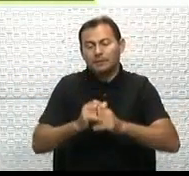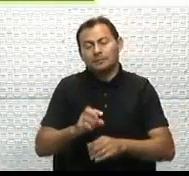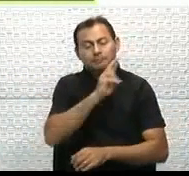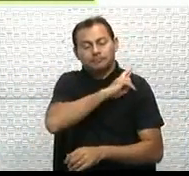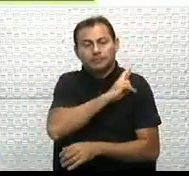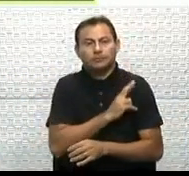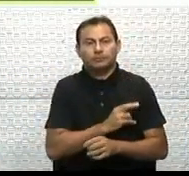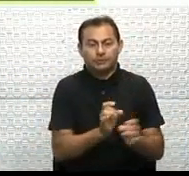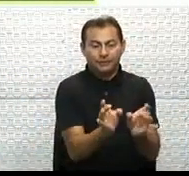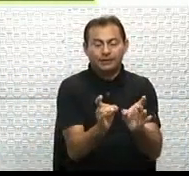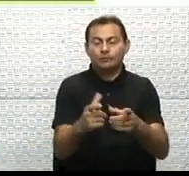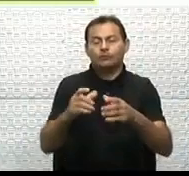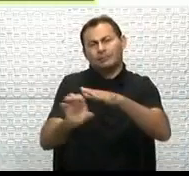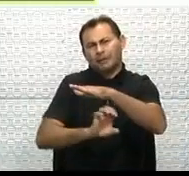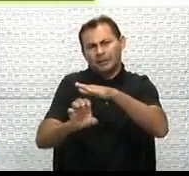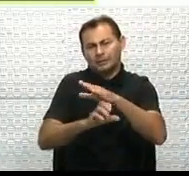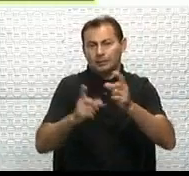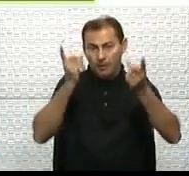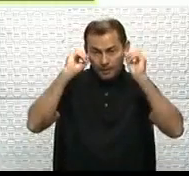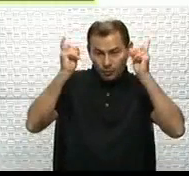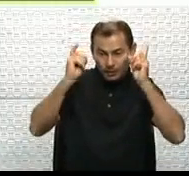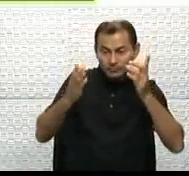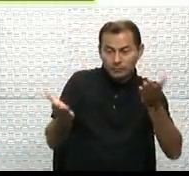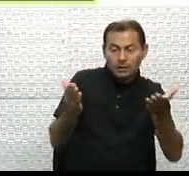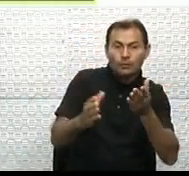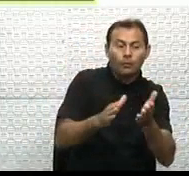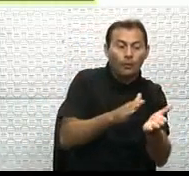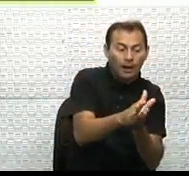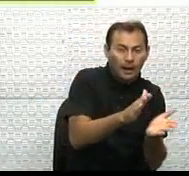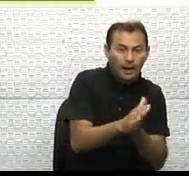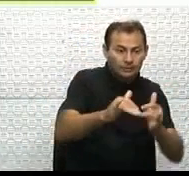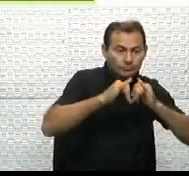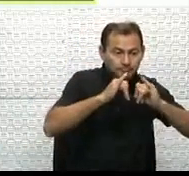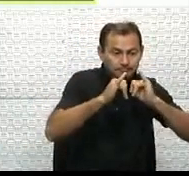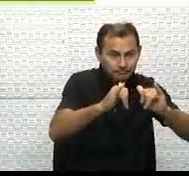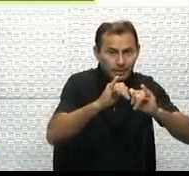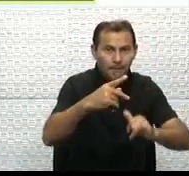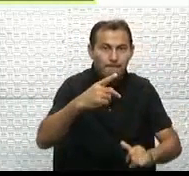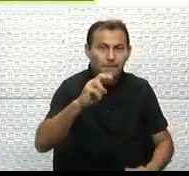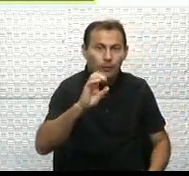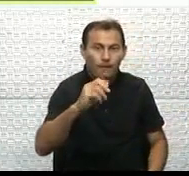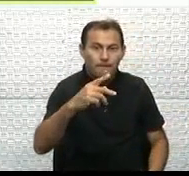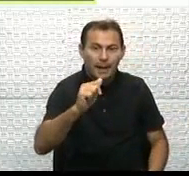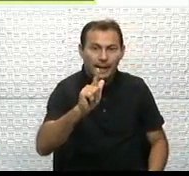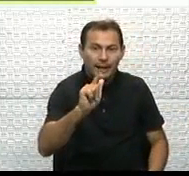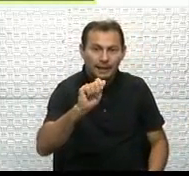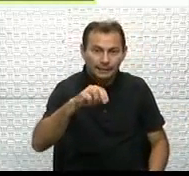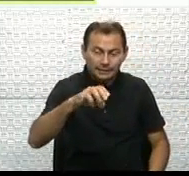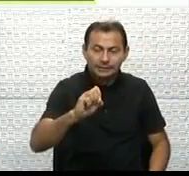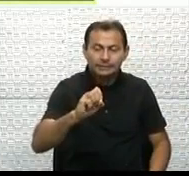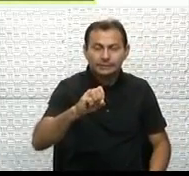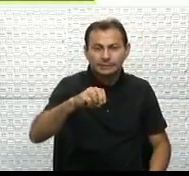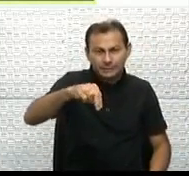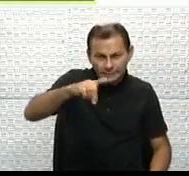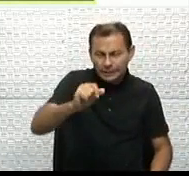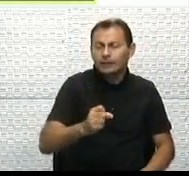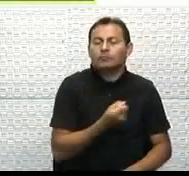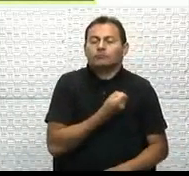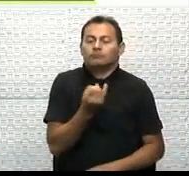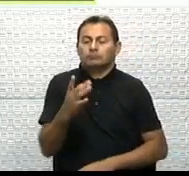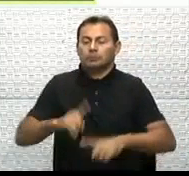determinada empresa, está preocupada com a relação entre o gasto em propagandas e a quantidade de produtos